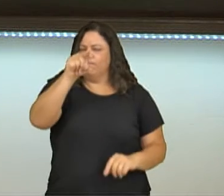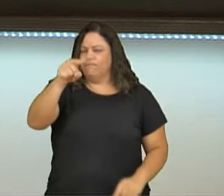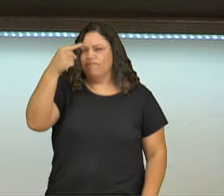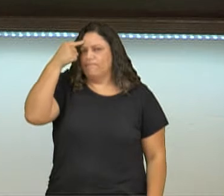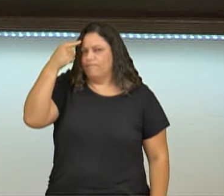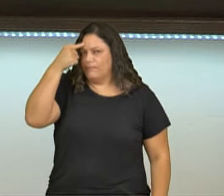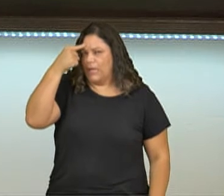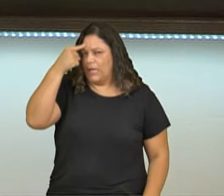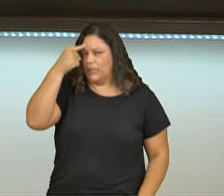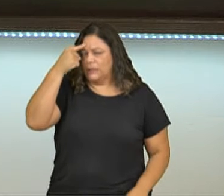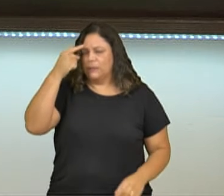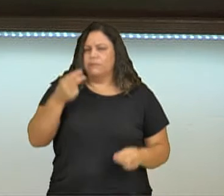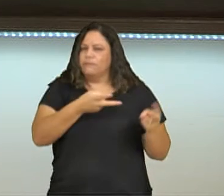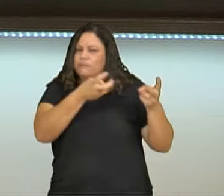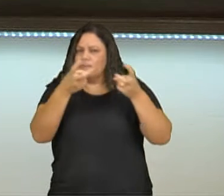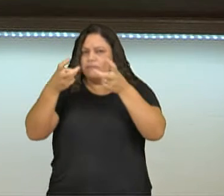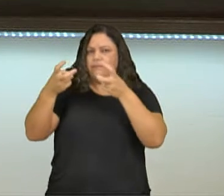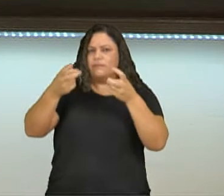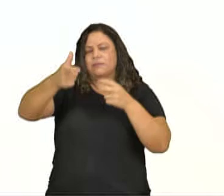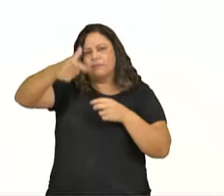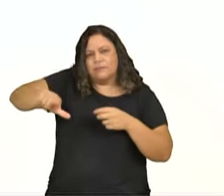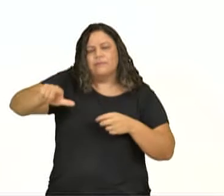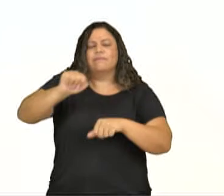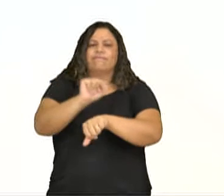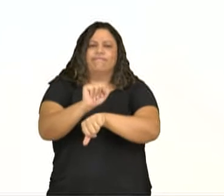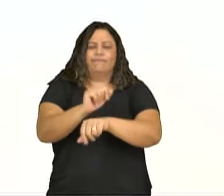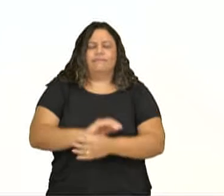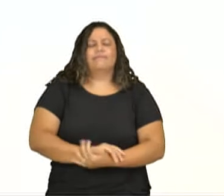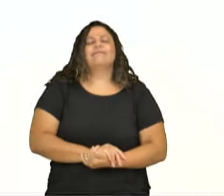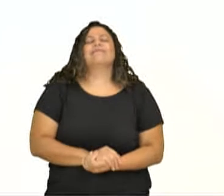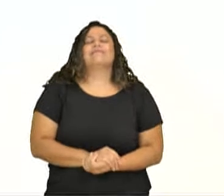pensar, reveja e eu aguardo vocês.